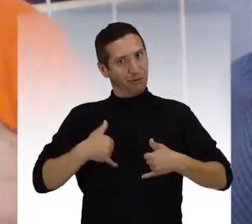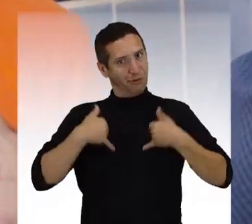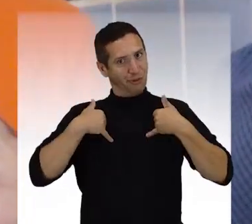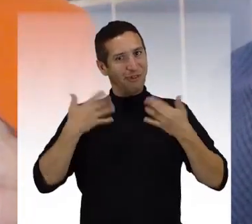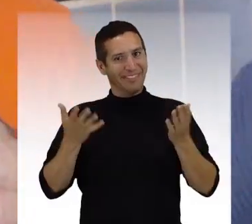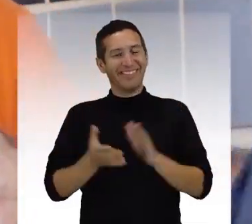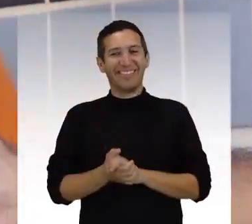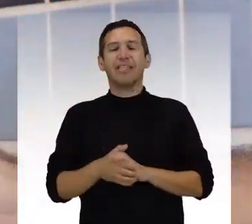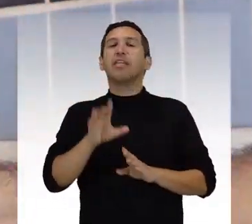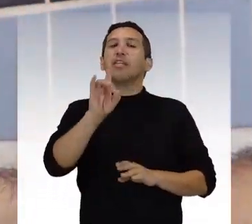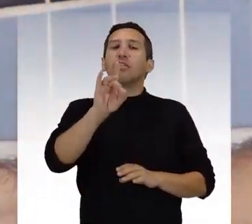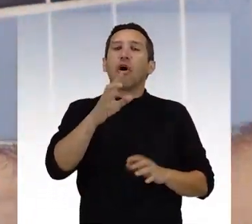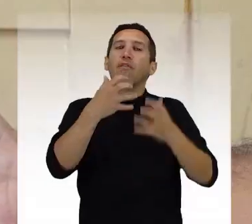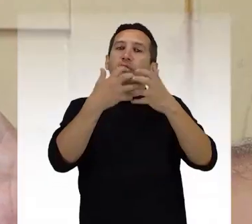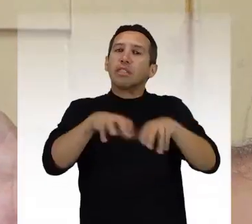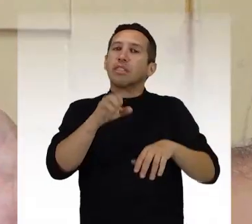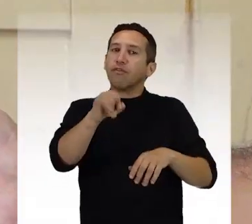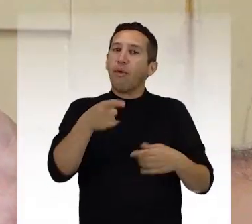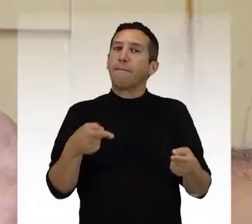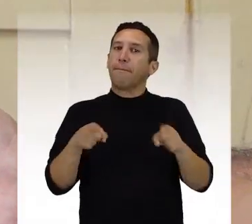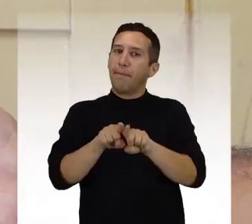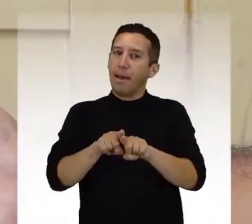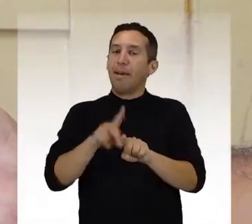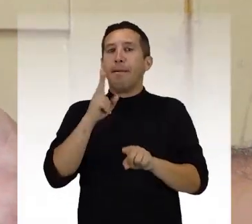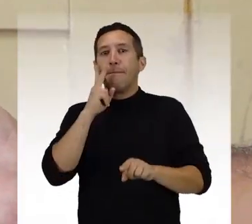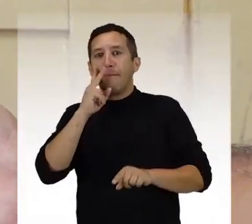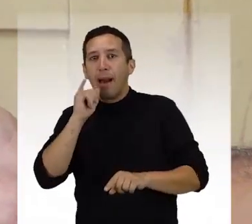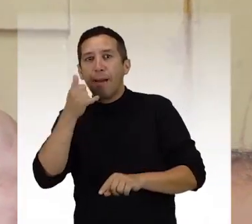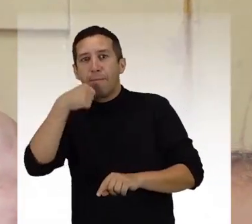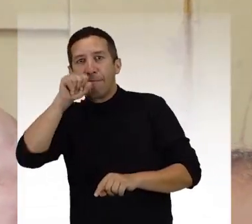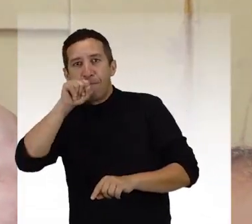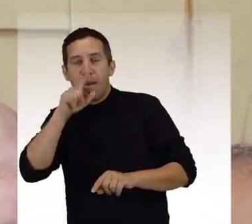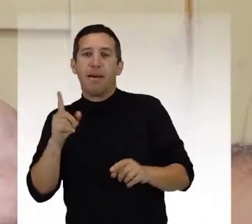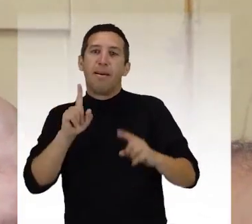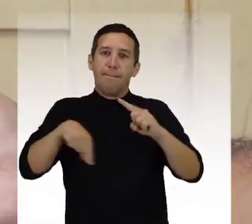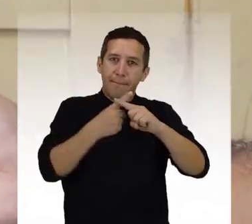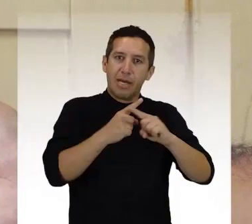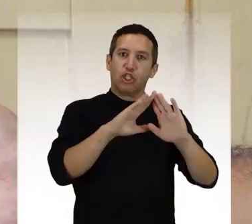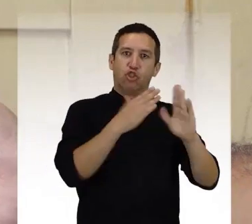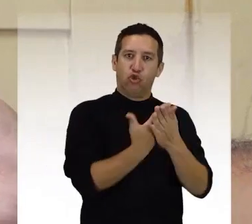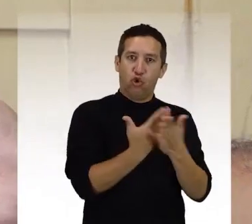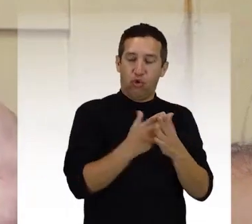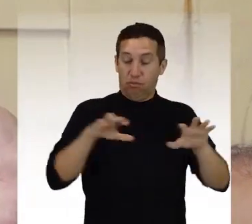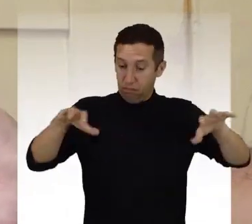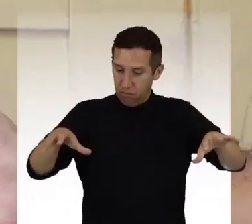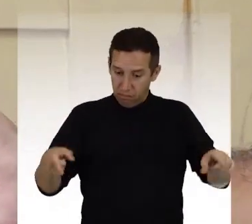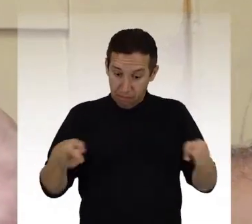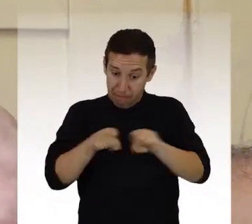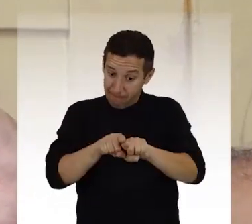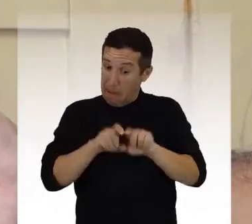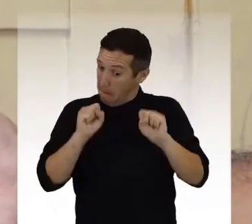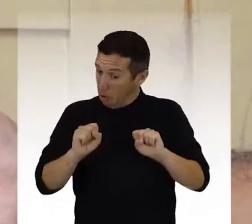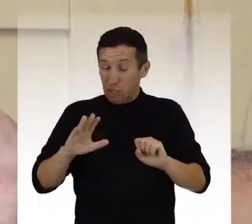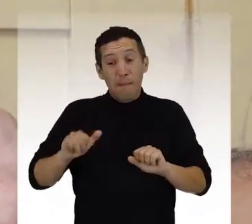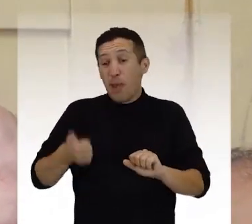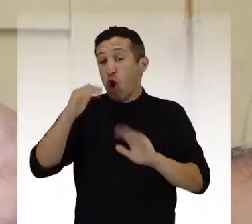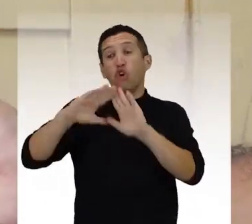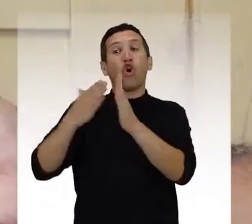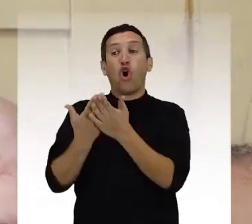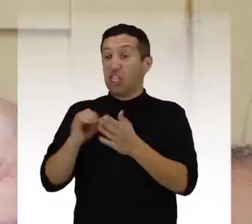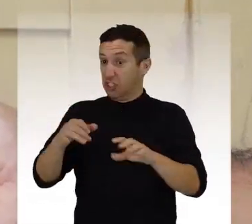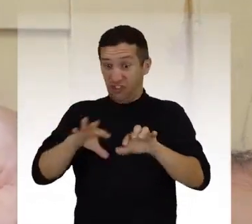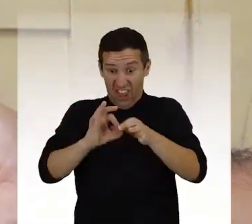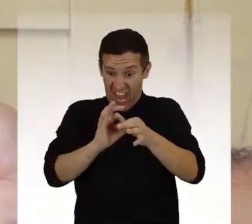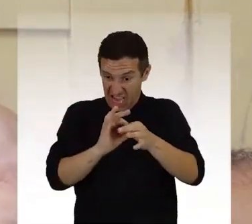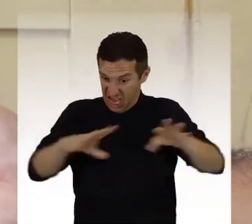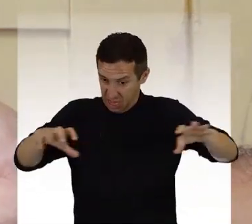muito feliz e orgulhosos. Só funciona se for parceria pais e escola. Se não tiver essa parceria,